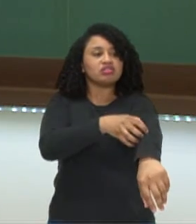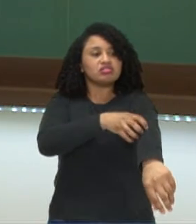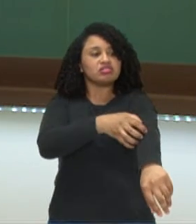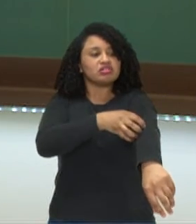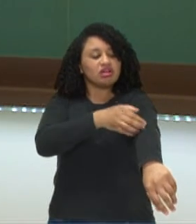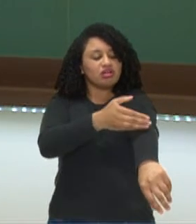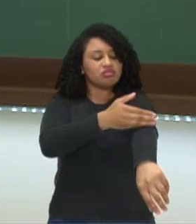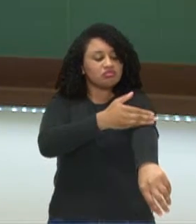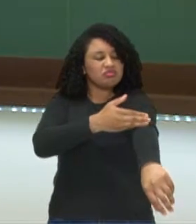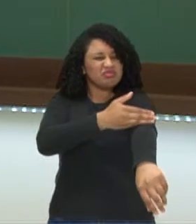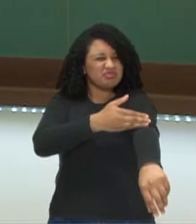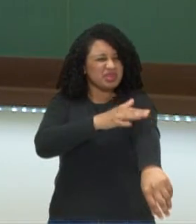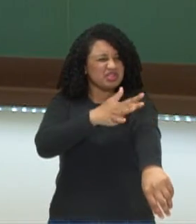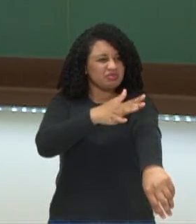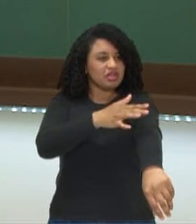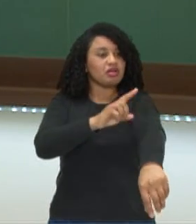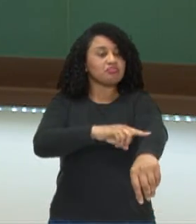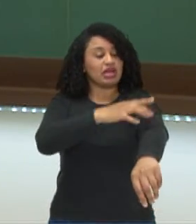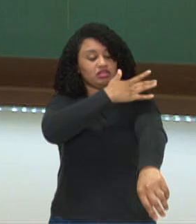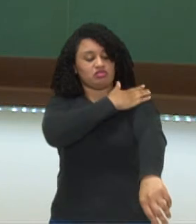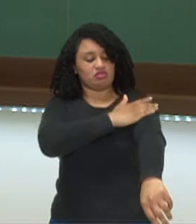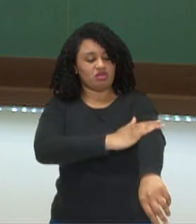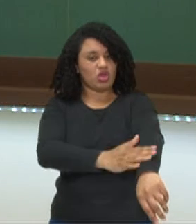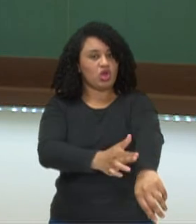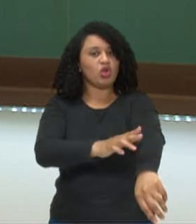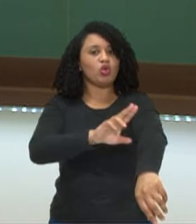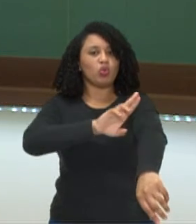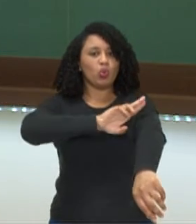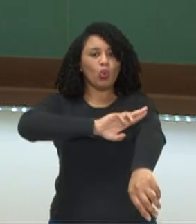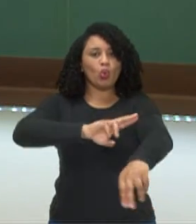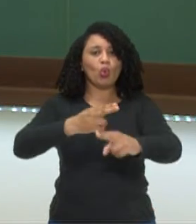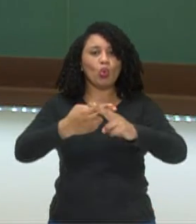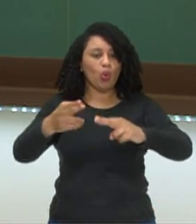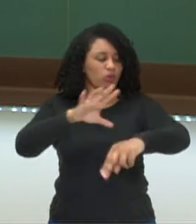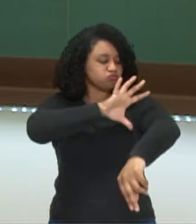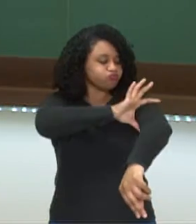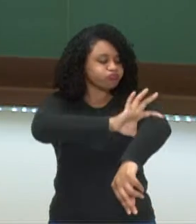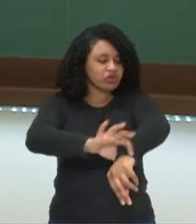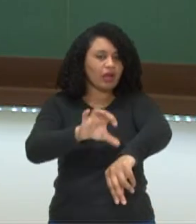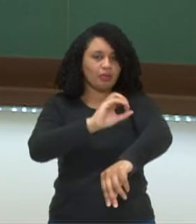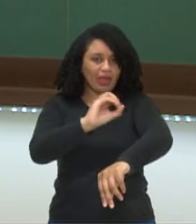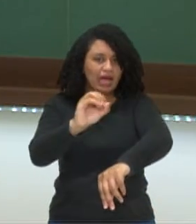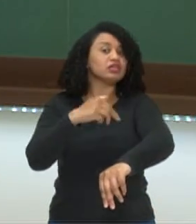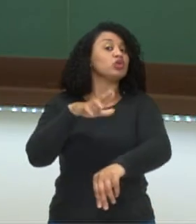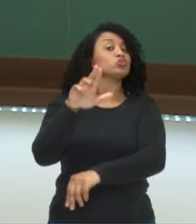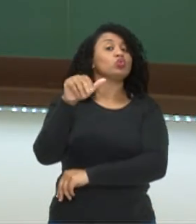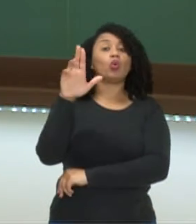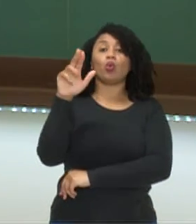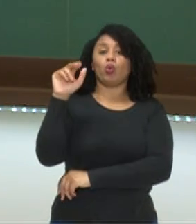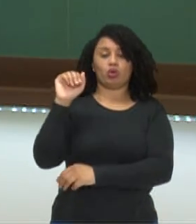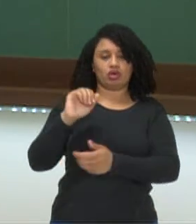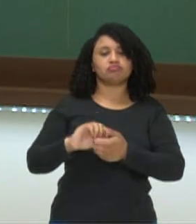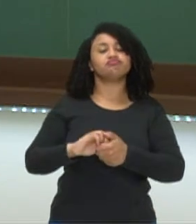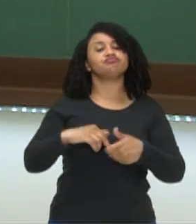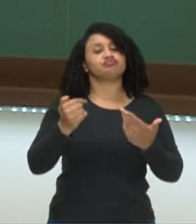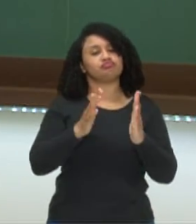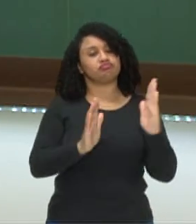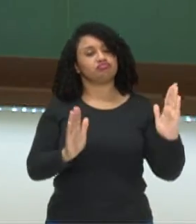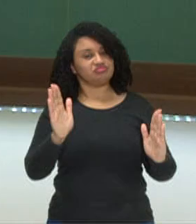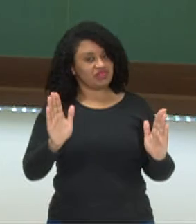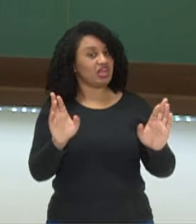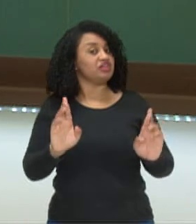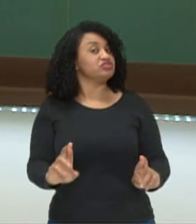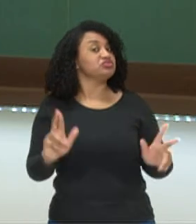mais ou menos o cotovelo. Mas o braço todo nu nunca ficava. Então, para a época, era uma grande diferença.